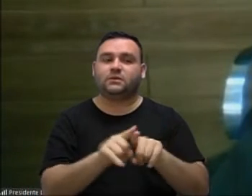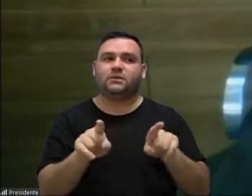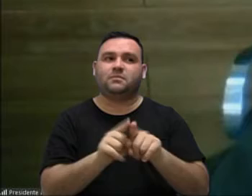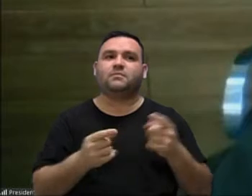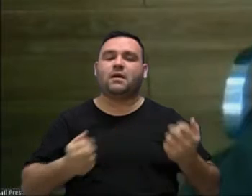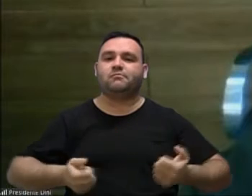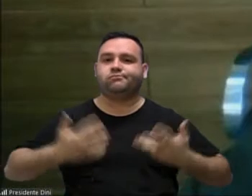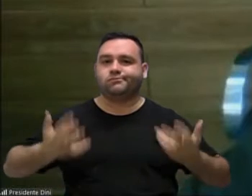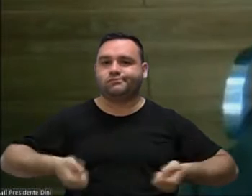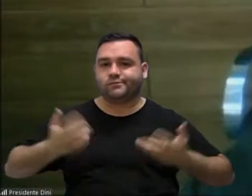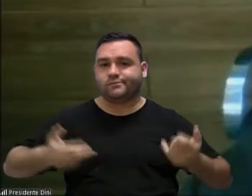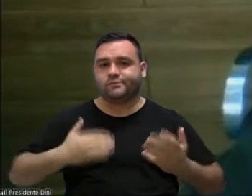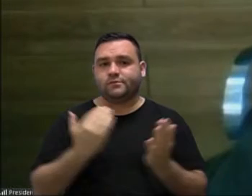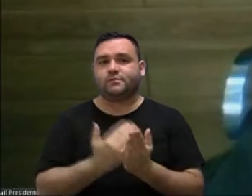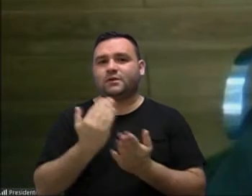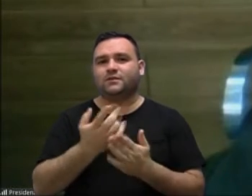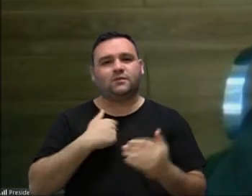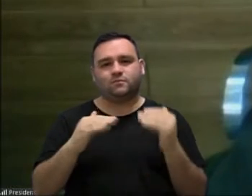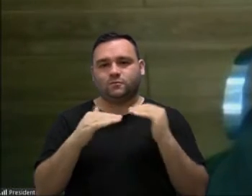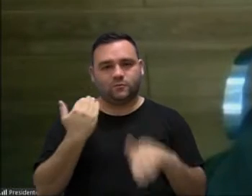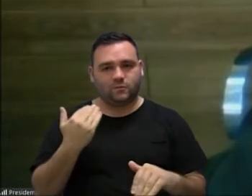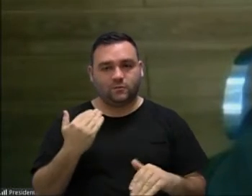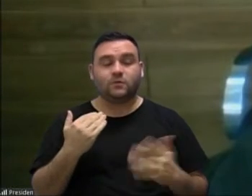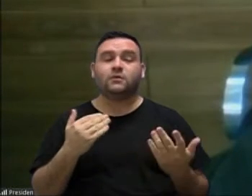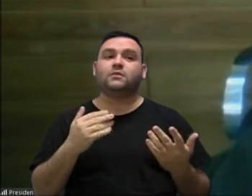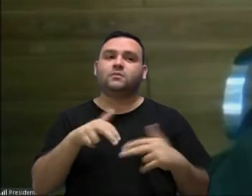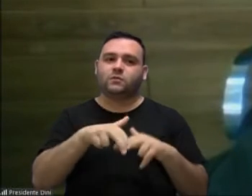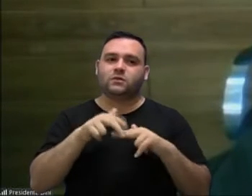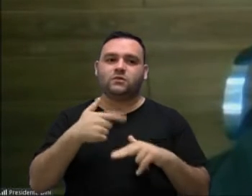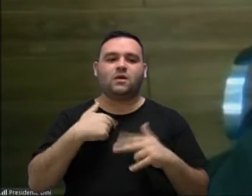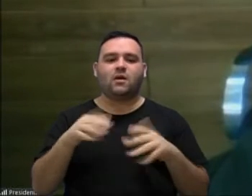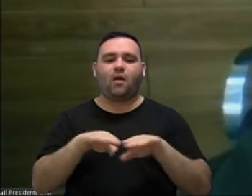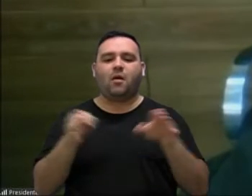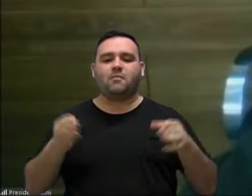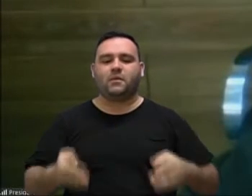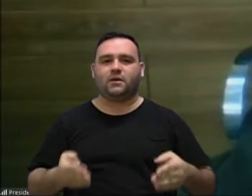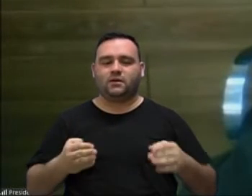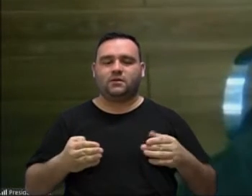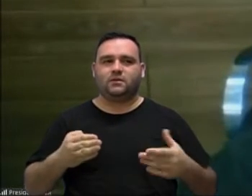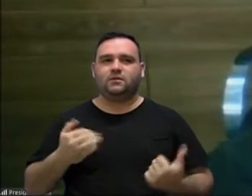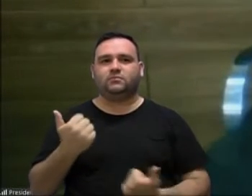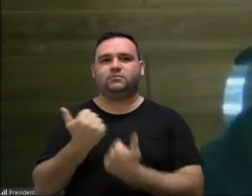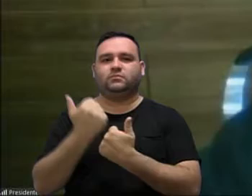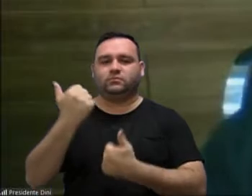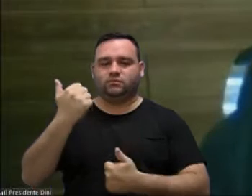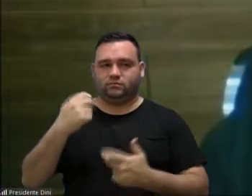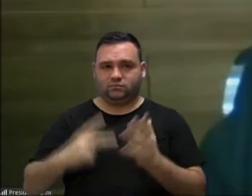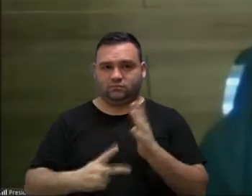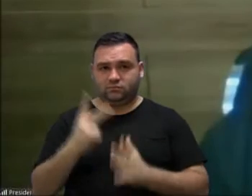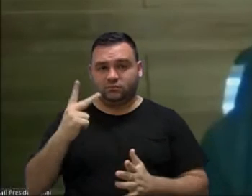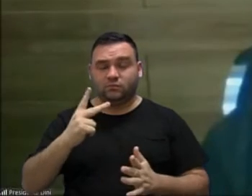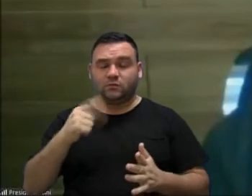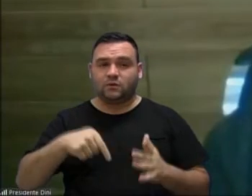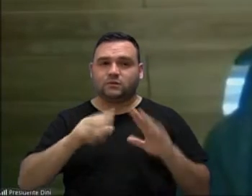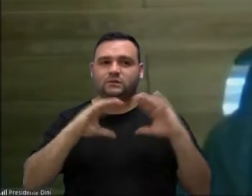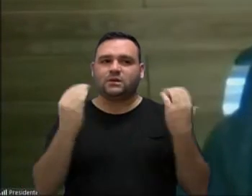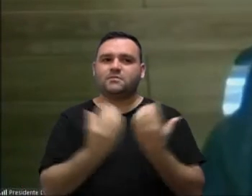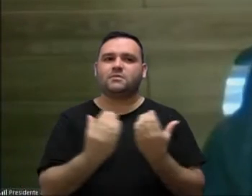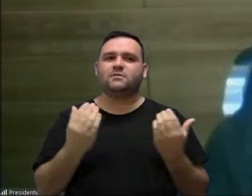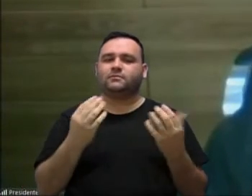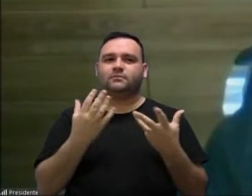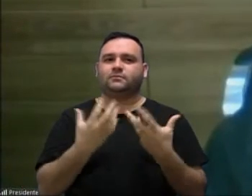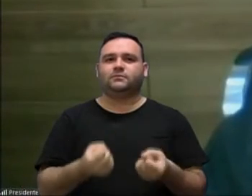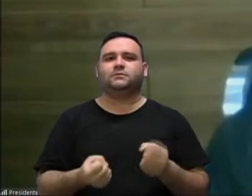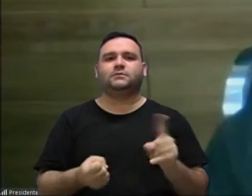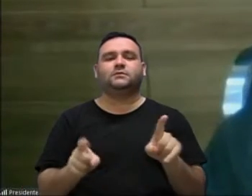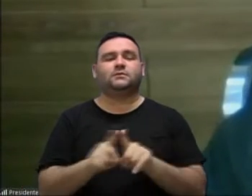públicos. Com isso, não posso compactuar. Por essa razão, renuncio à nobre função do membro da mesa diretora dessa casa legislativa. Certamente, os